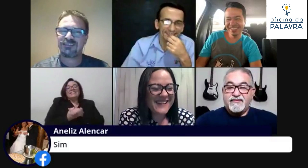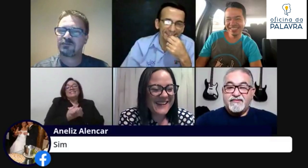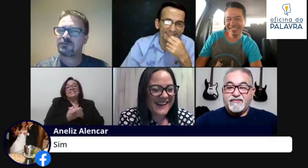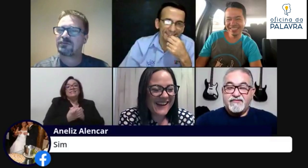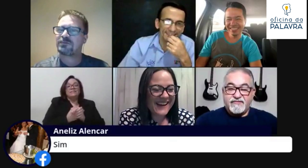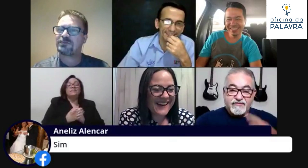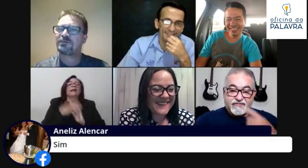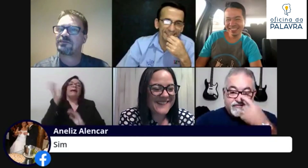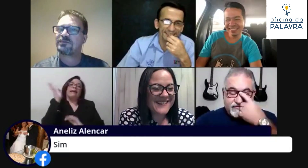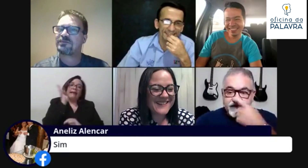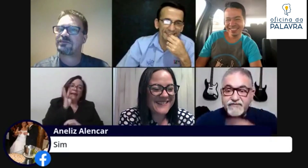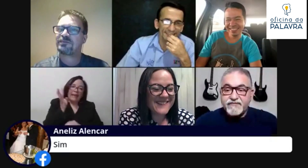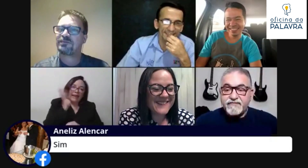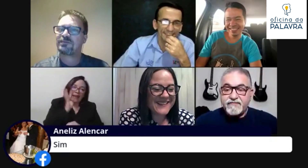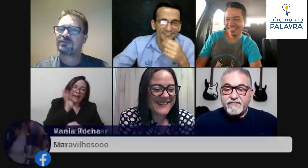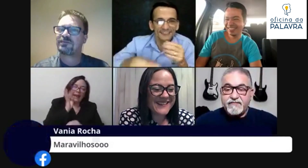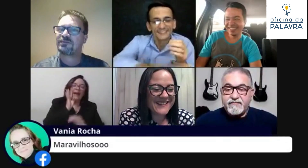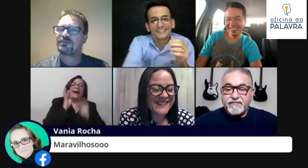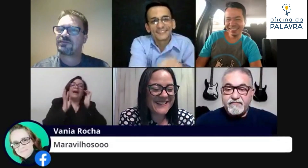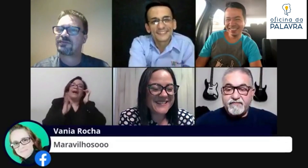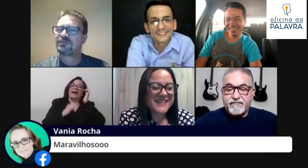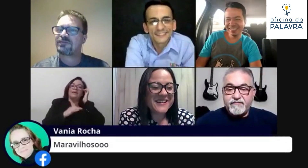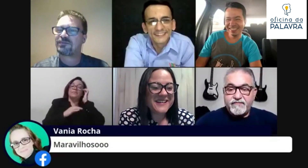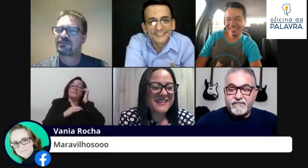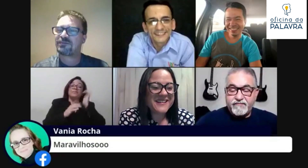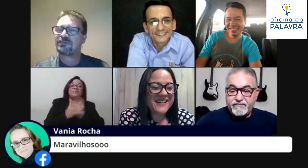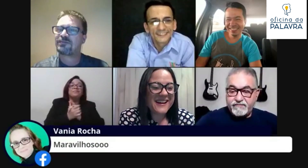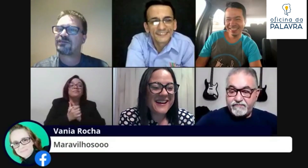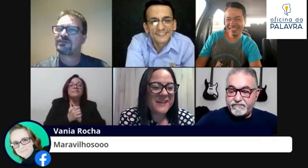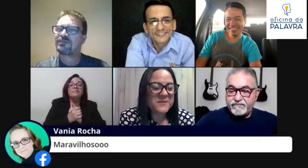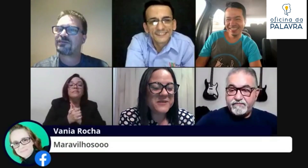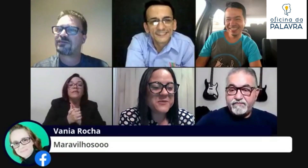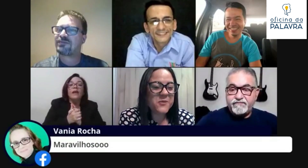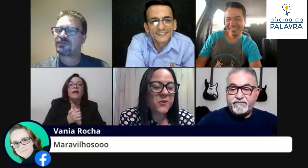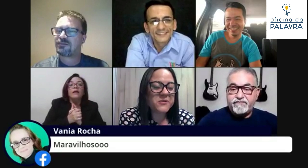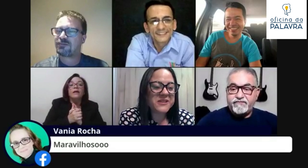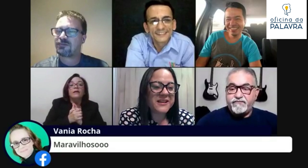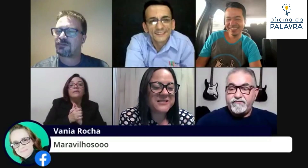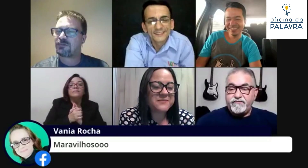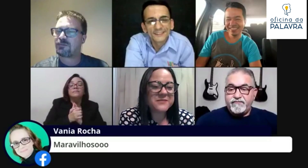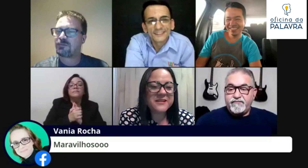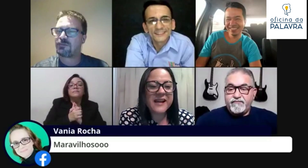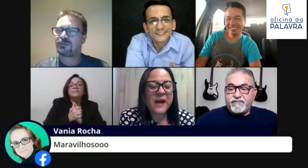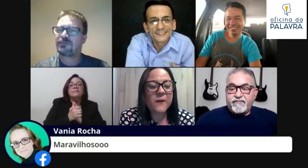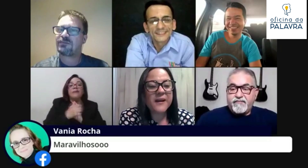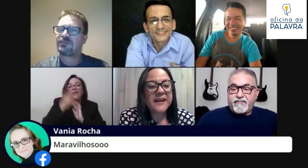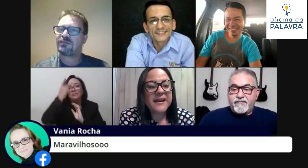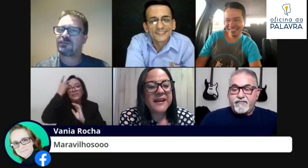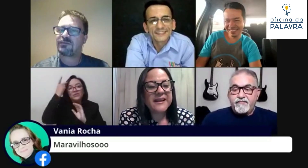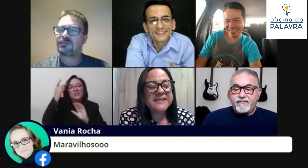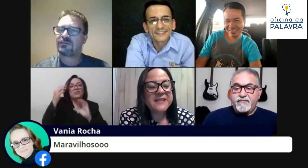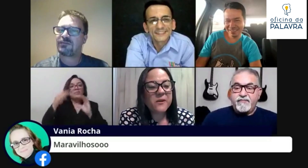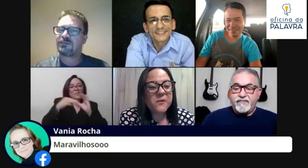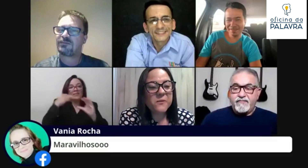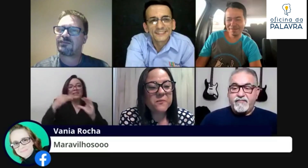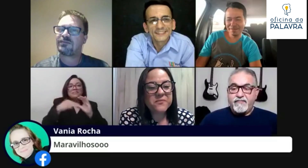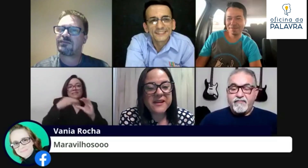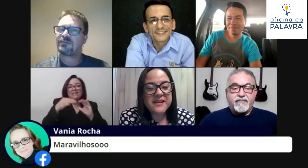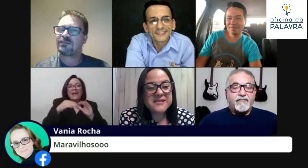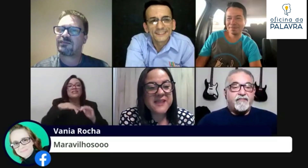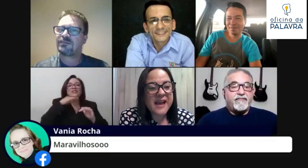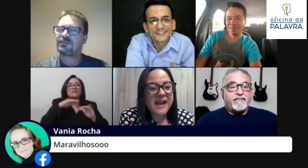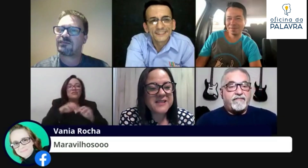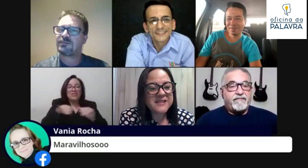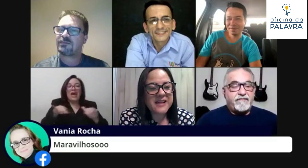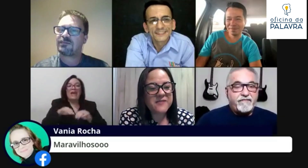Que legal. Oi, Anne. Ah, muito bom, gente, muito legal. Então,